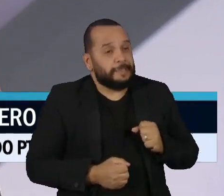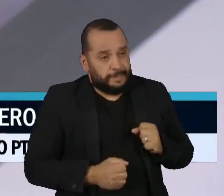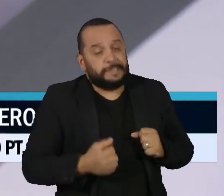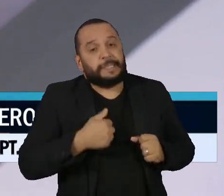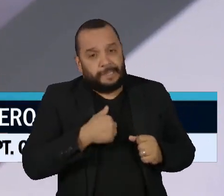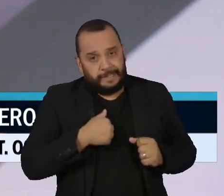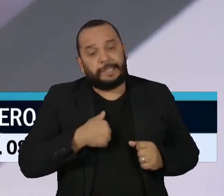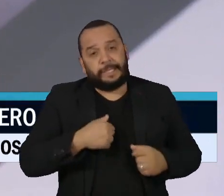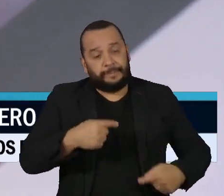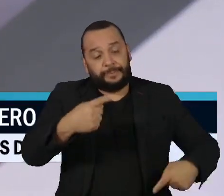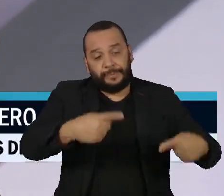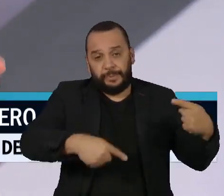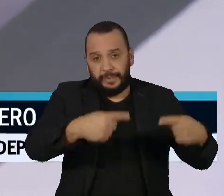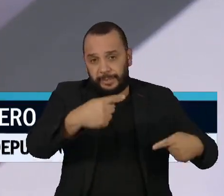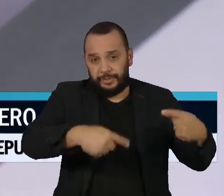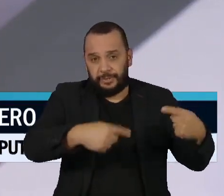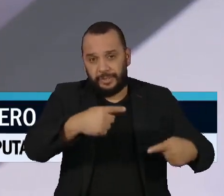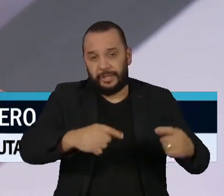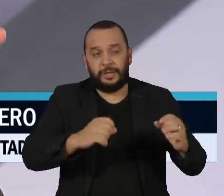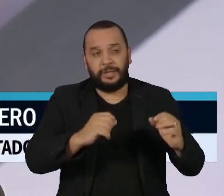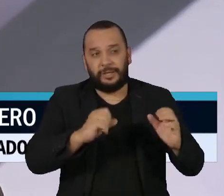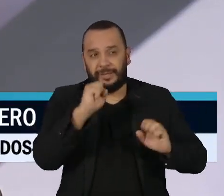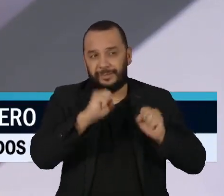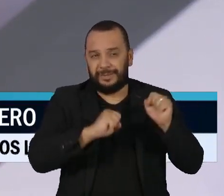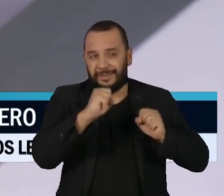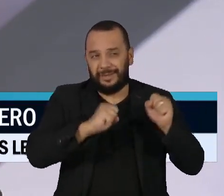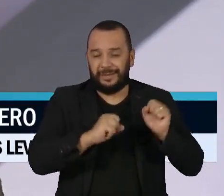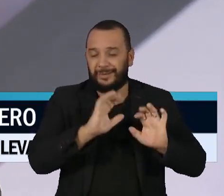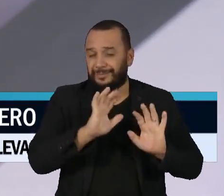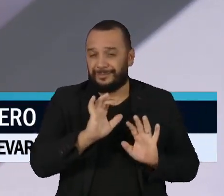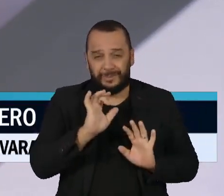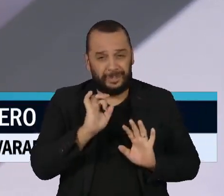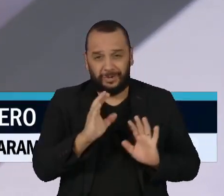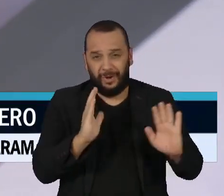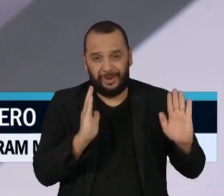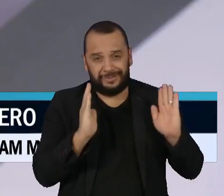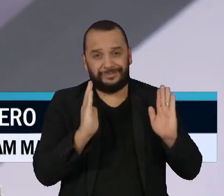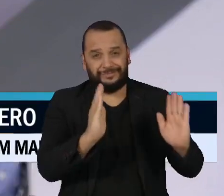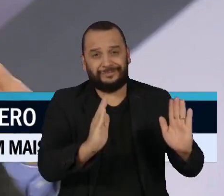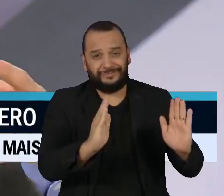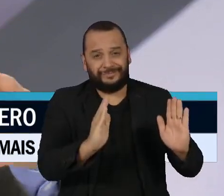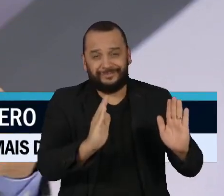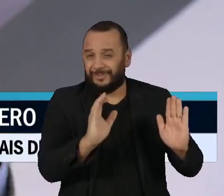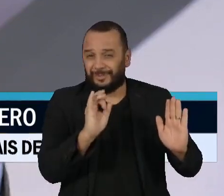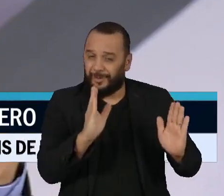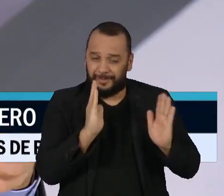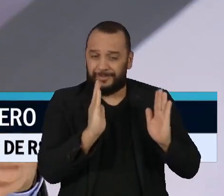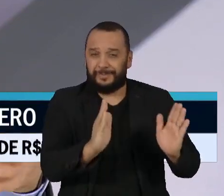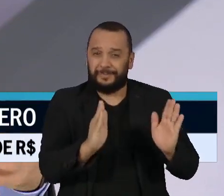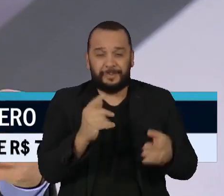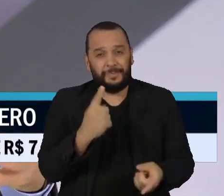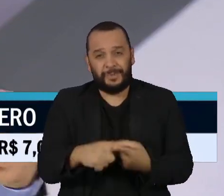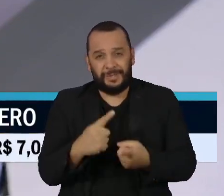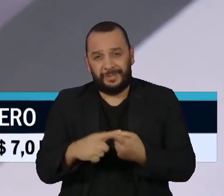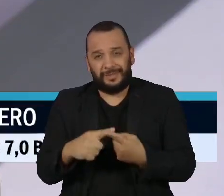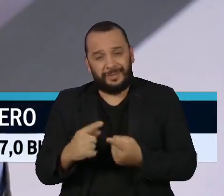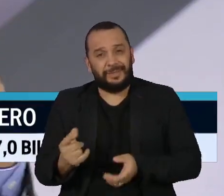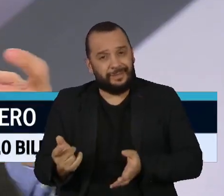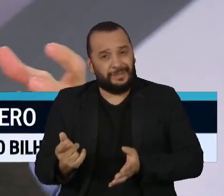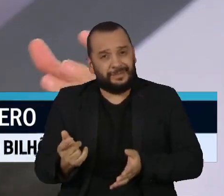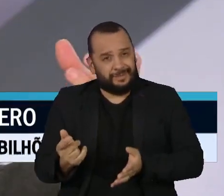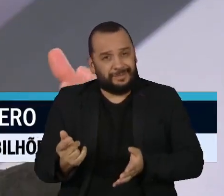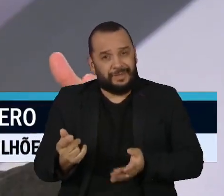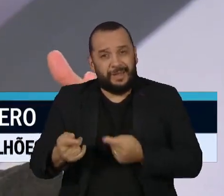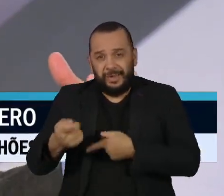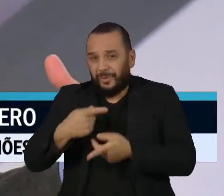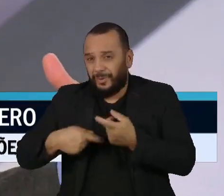foi realmente uma política temporária, visando tanto desafogar um pouco aquele movimento de baixo crescimento